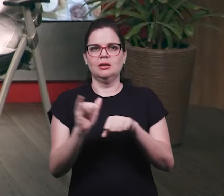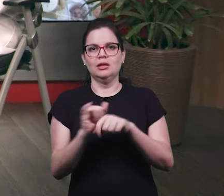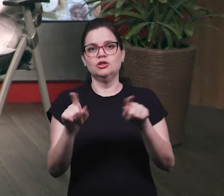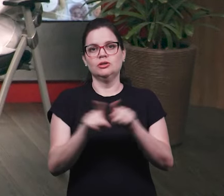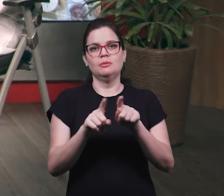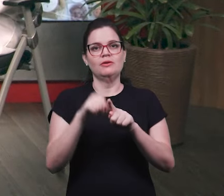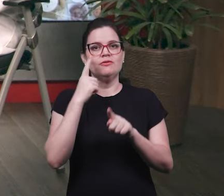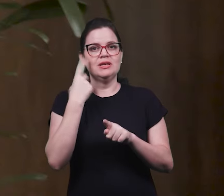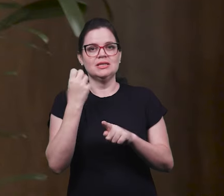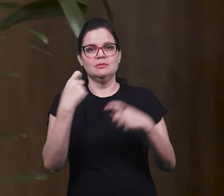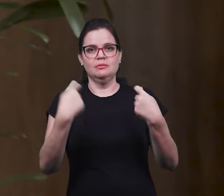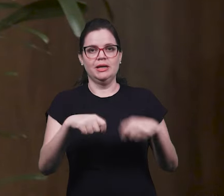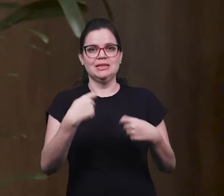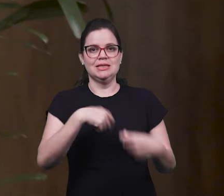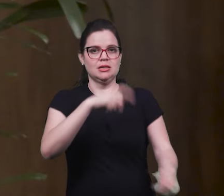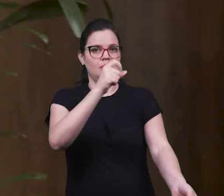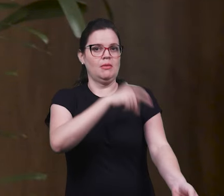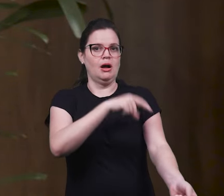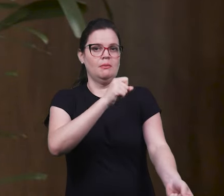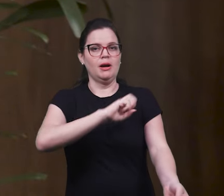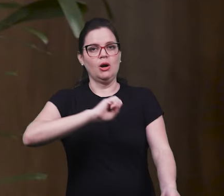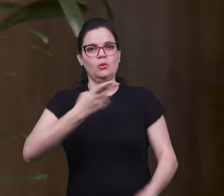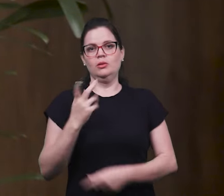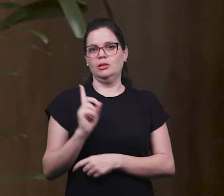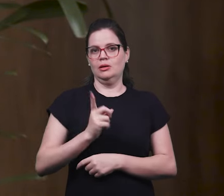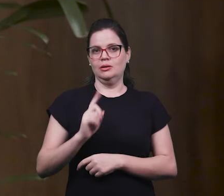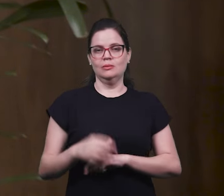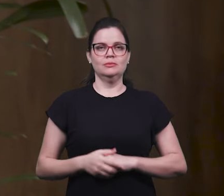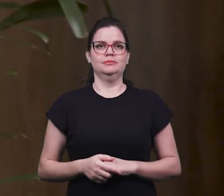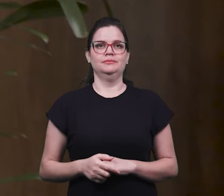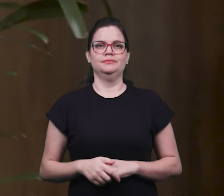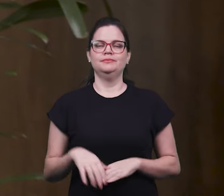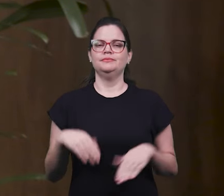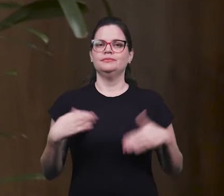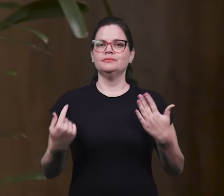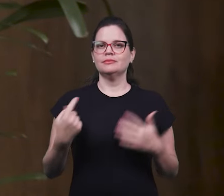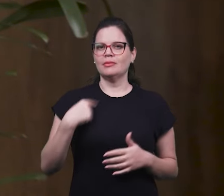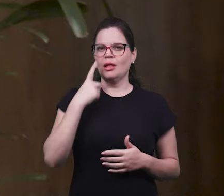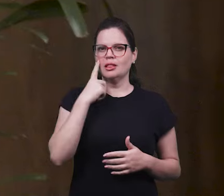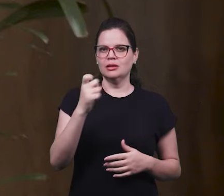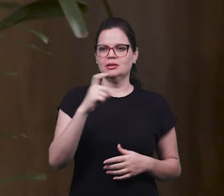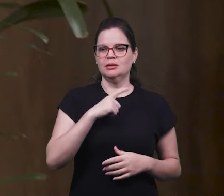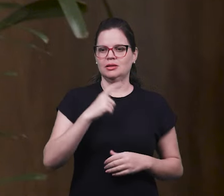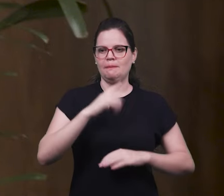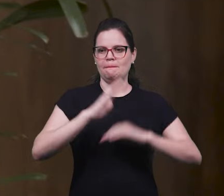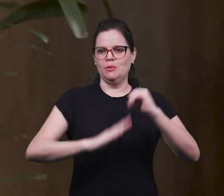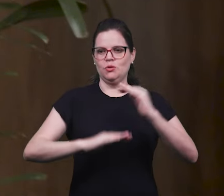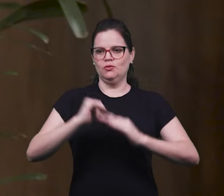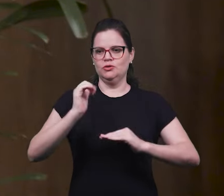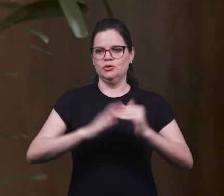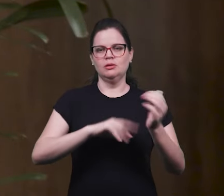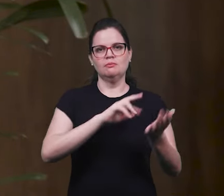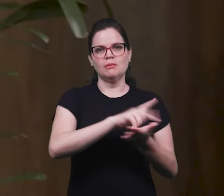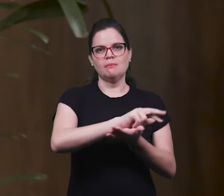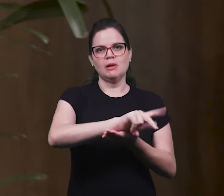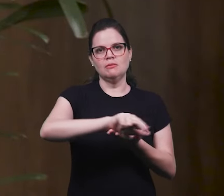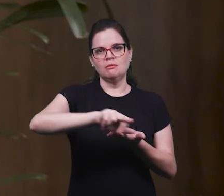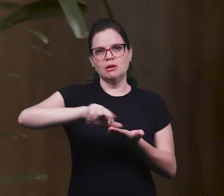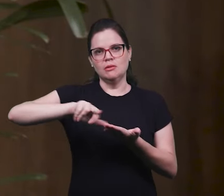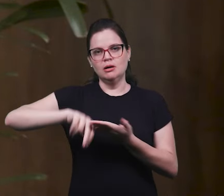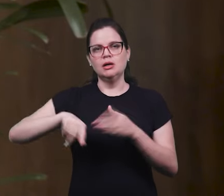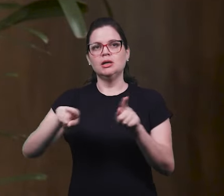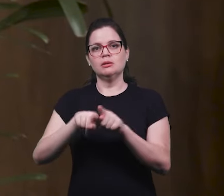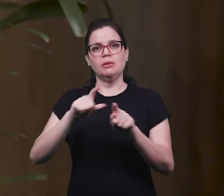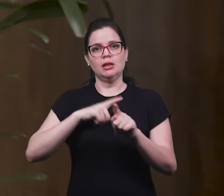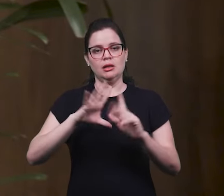via alimentar eu acho que por isso que é interessante né além de dos outros profissionais eh ter o profissional